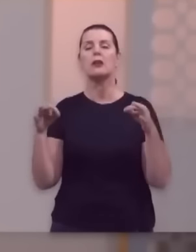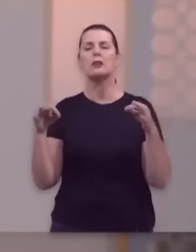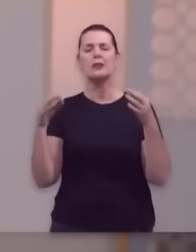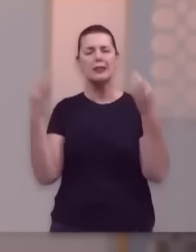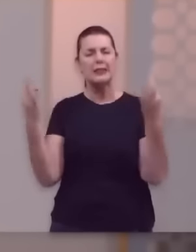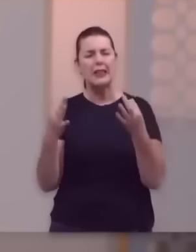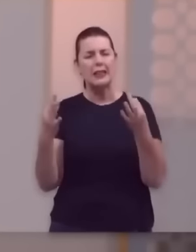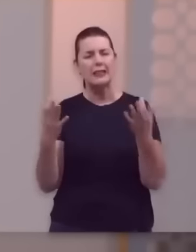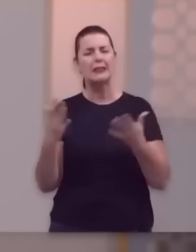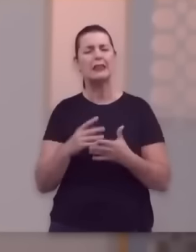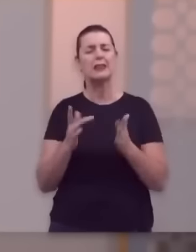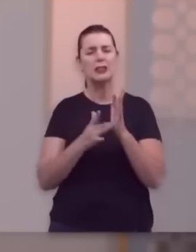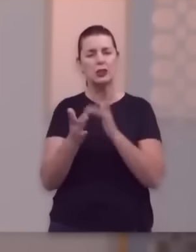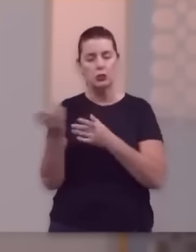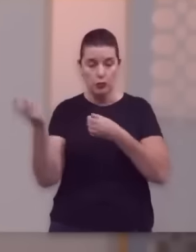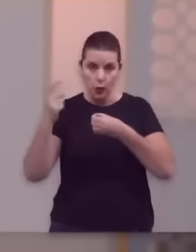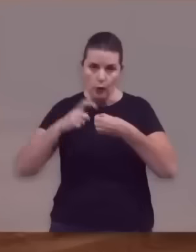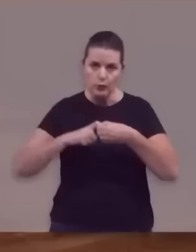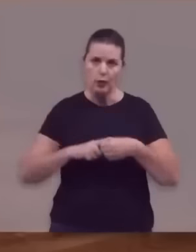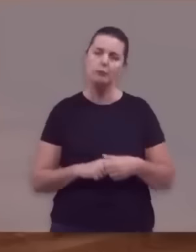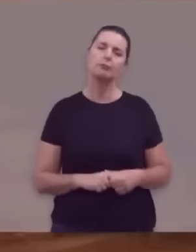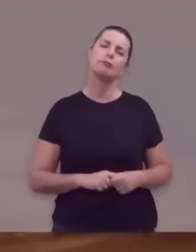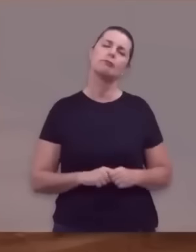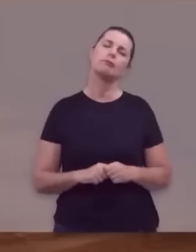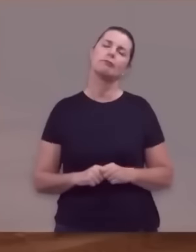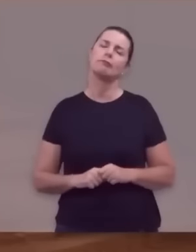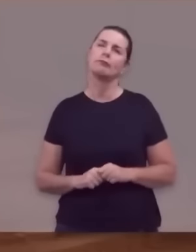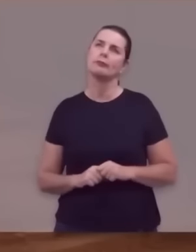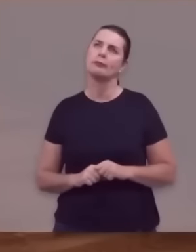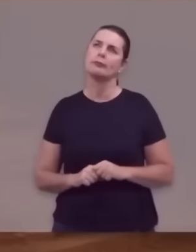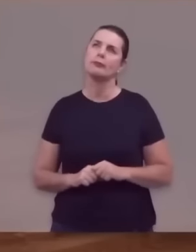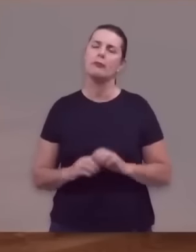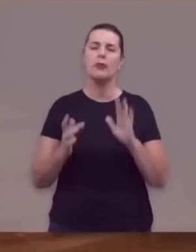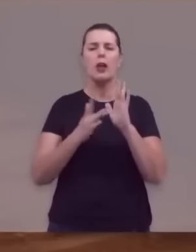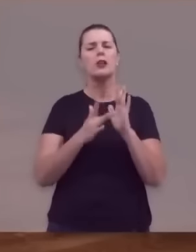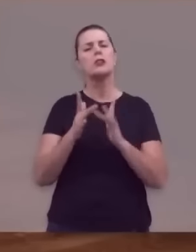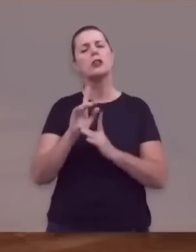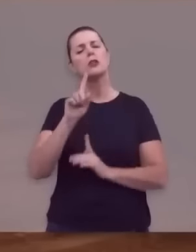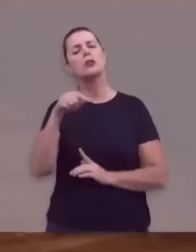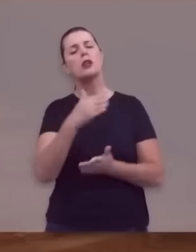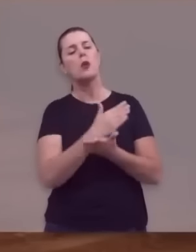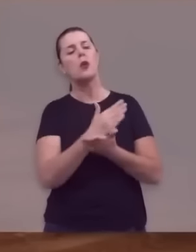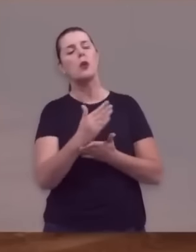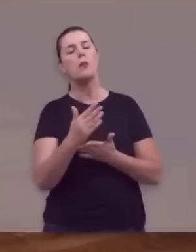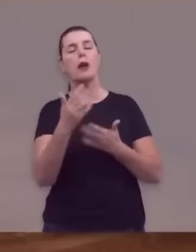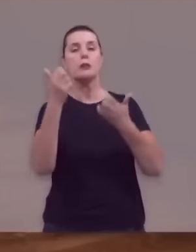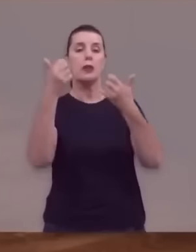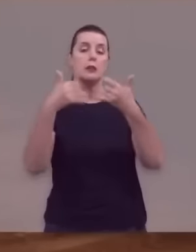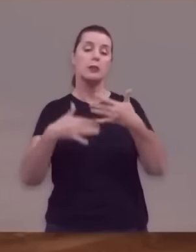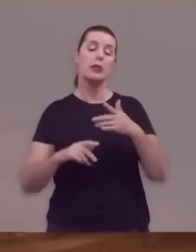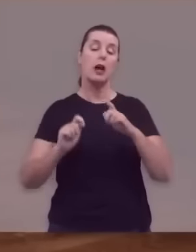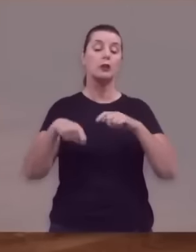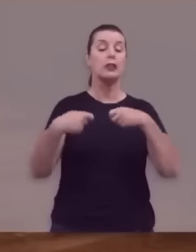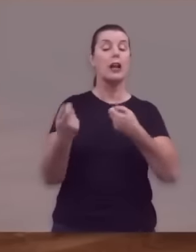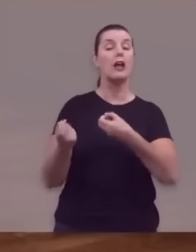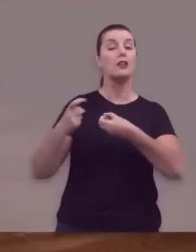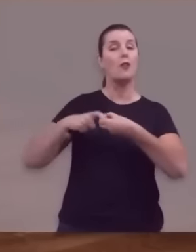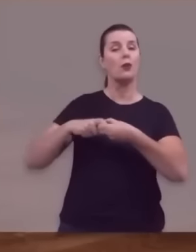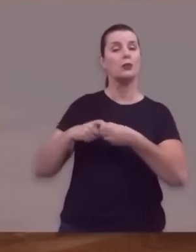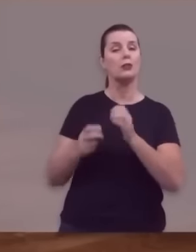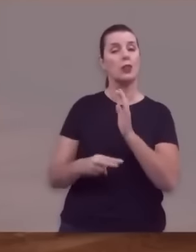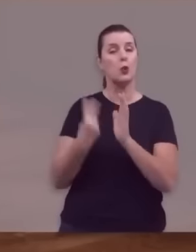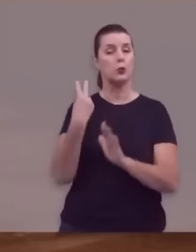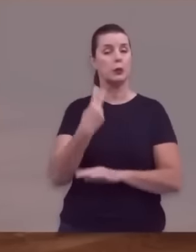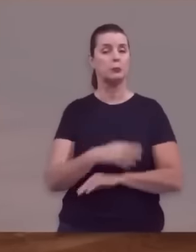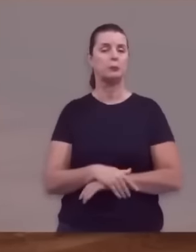inabalável que Jesus voltará Jesus então começa a tratar dos sinais da sua segunda